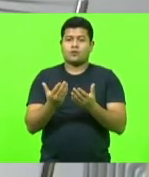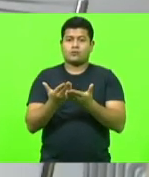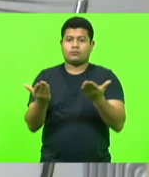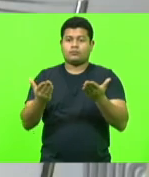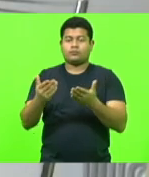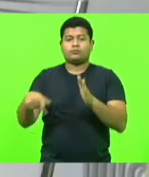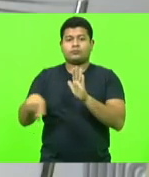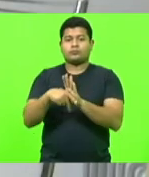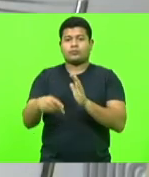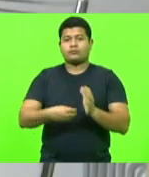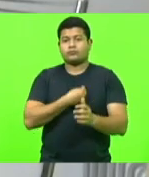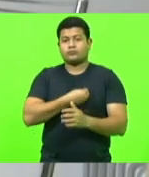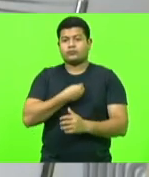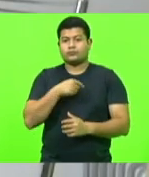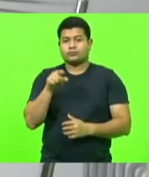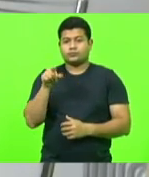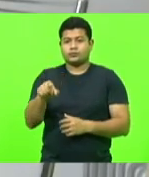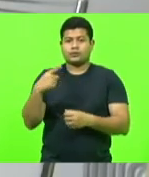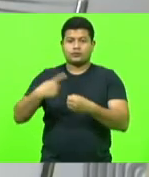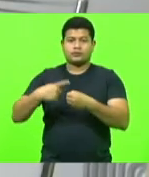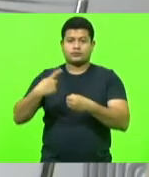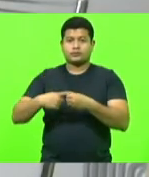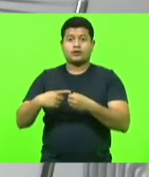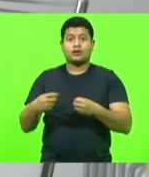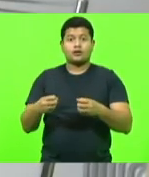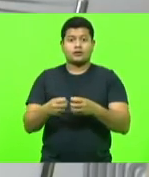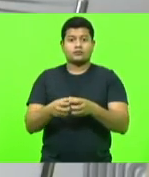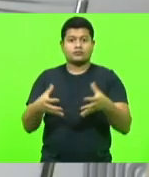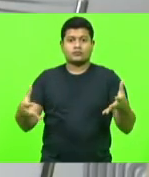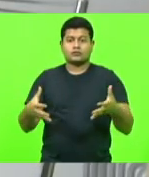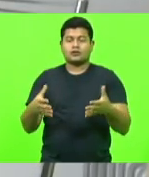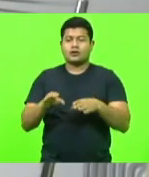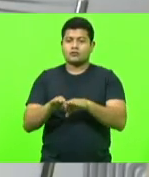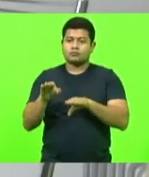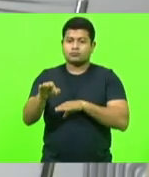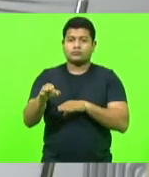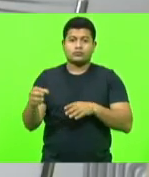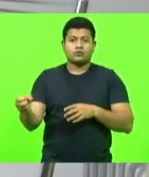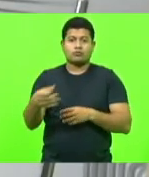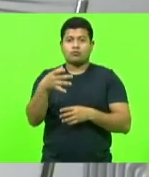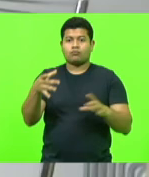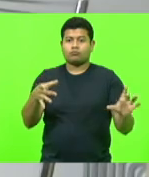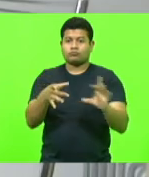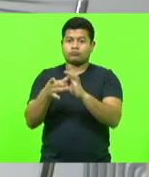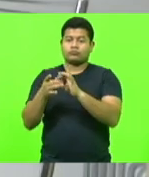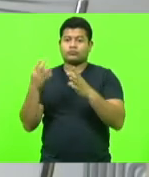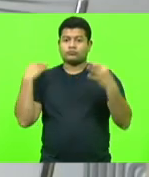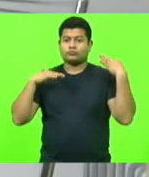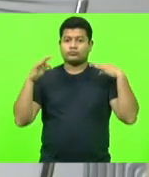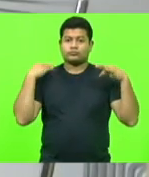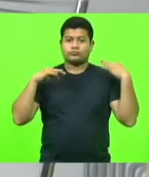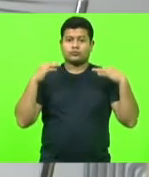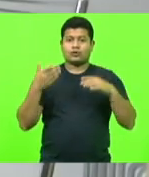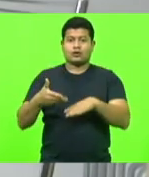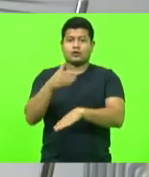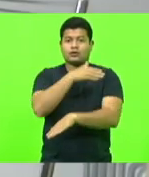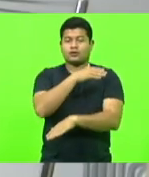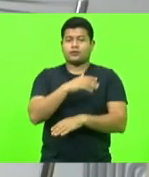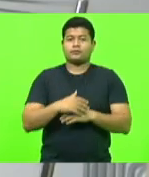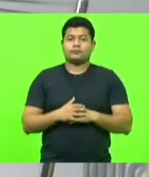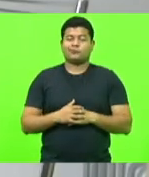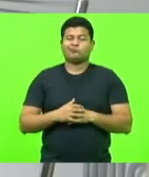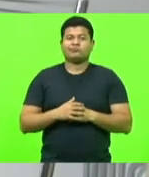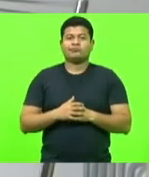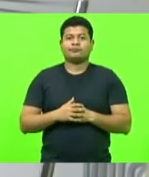grande passo para um novo tempo de São José do Cerrito, conectando com o turismo, não só da Serra, mas de Santa Catarina.